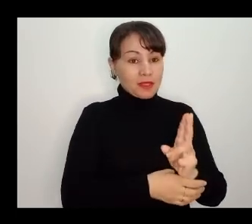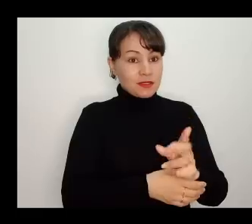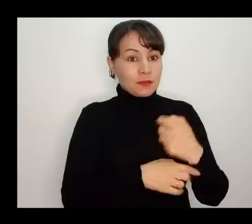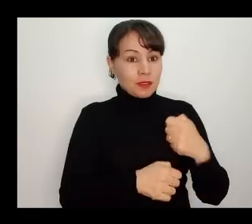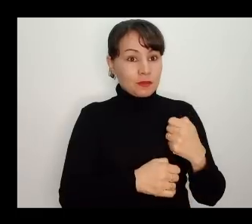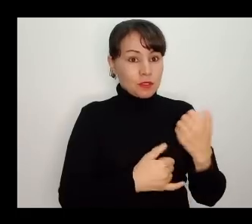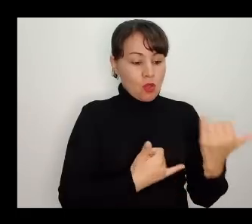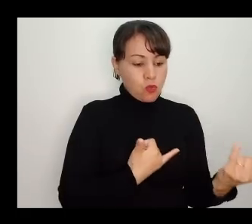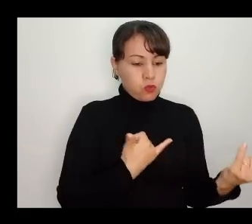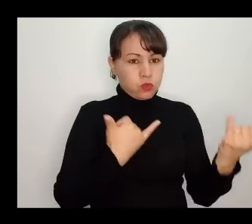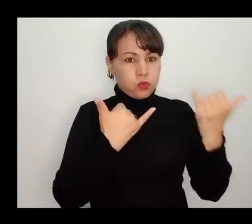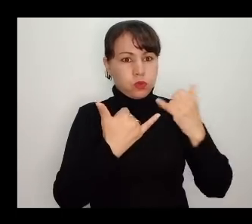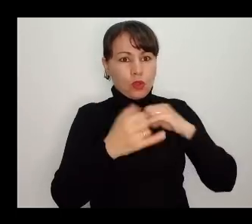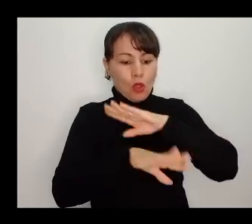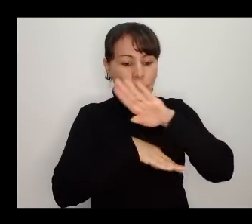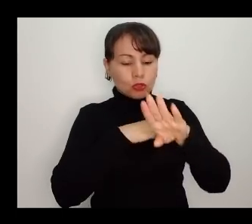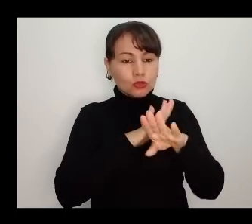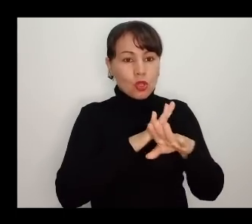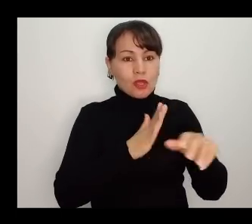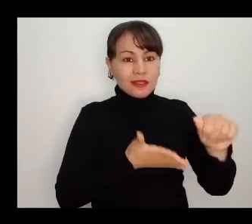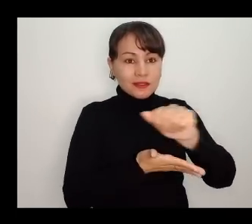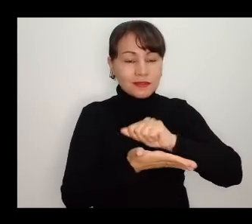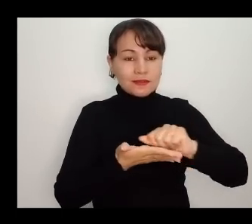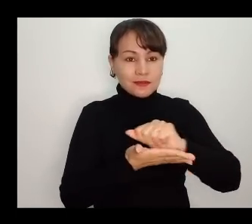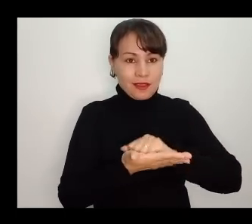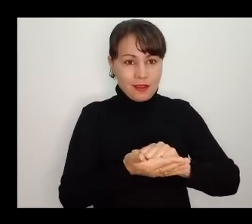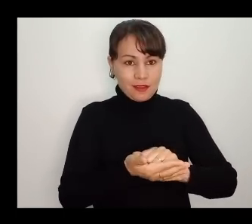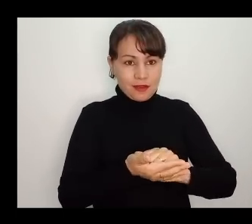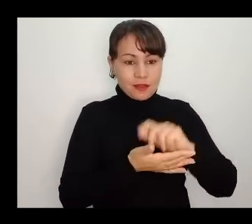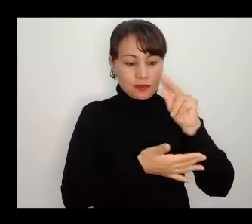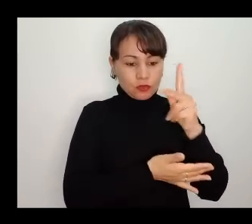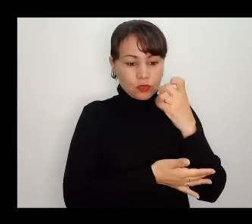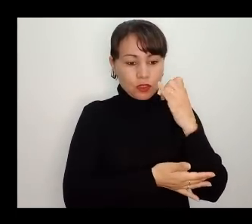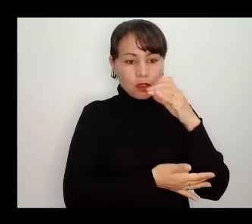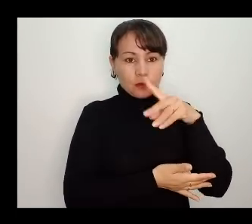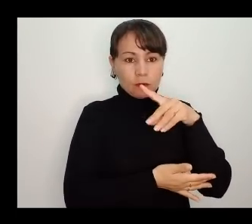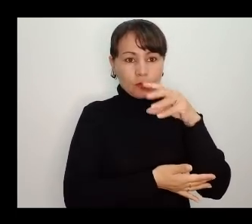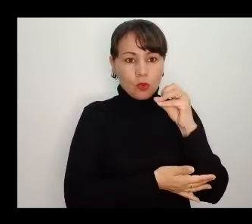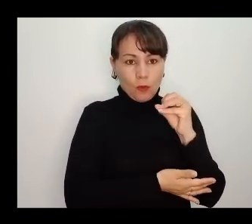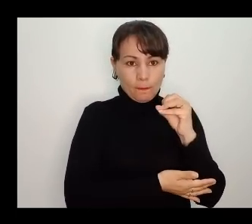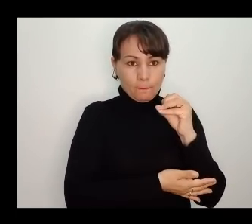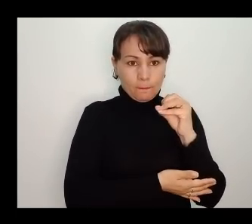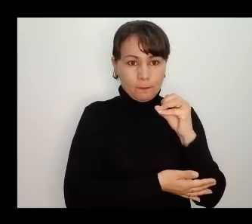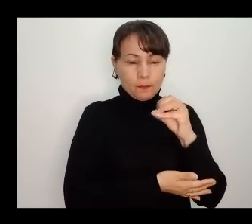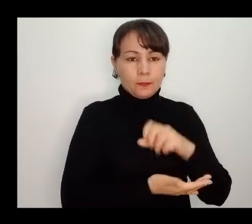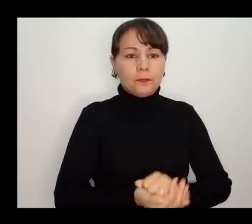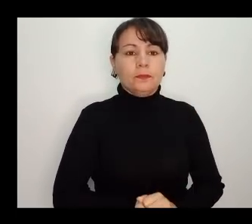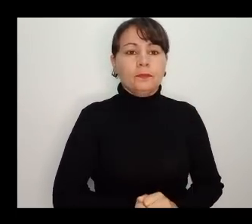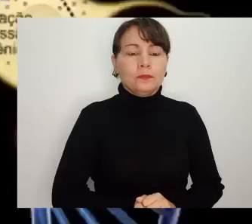Mas sempre ela tem que passar por essa região chamada de hipocampo.